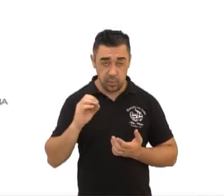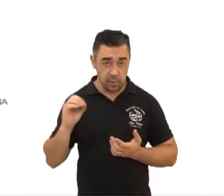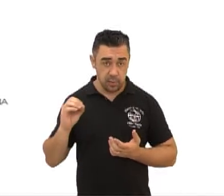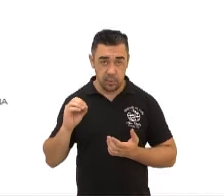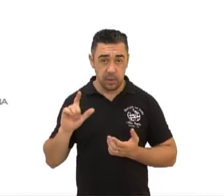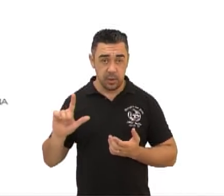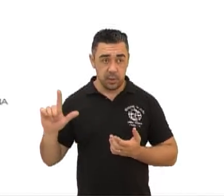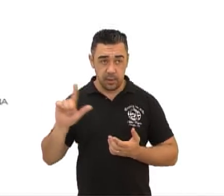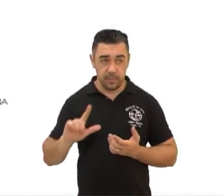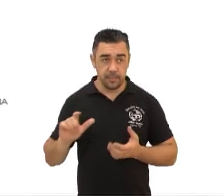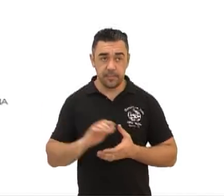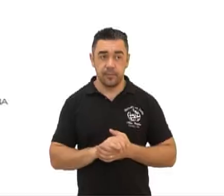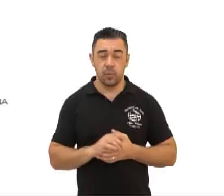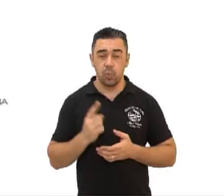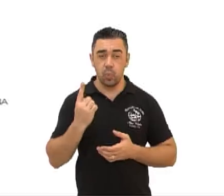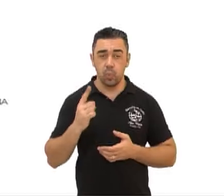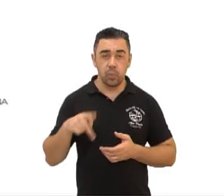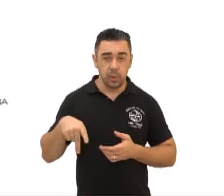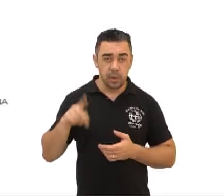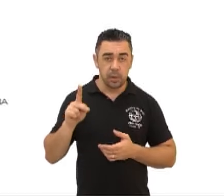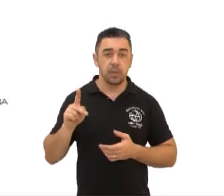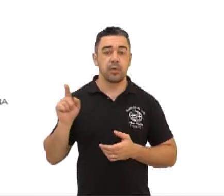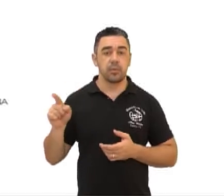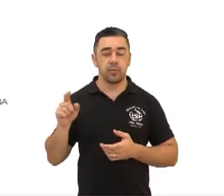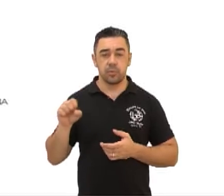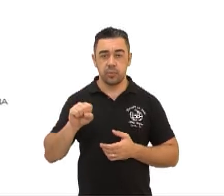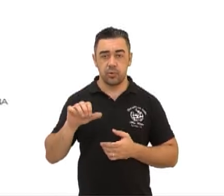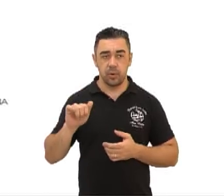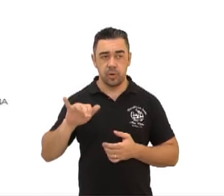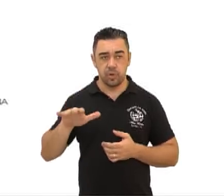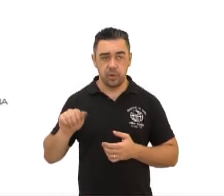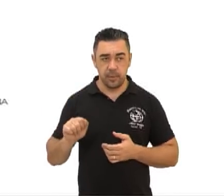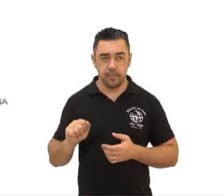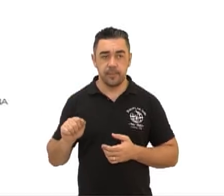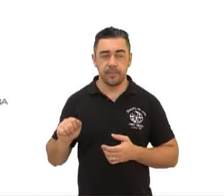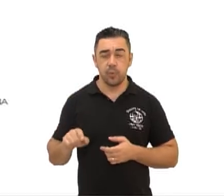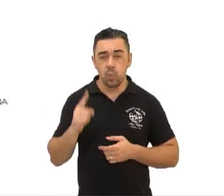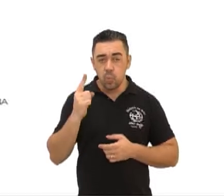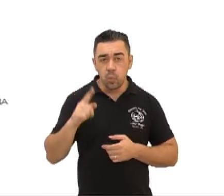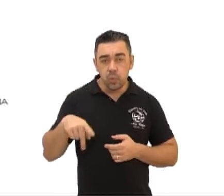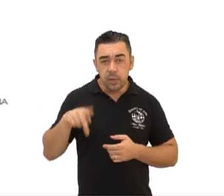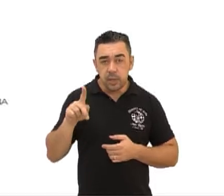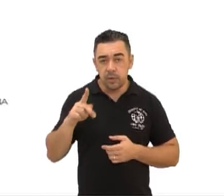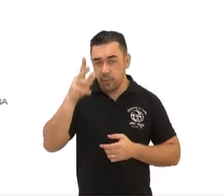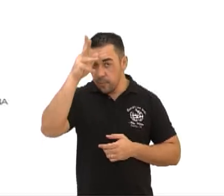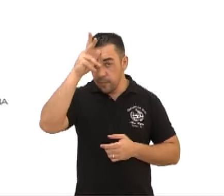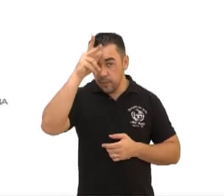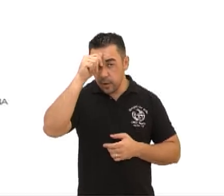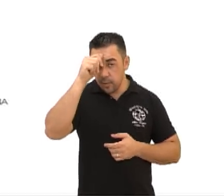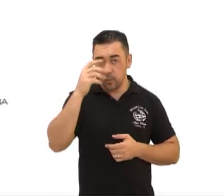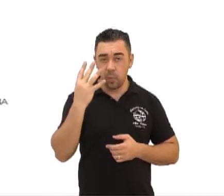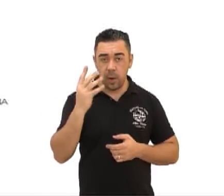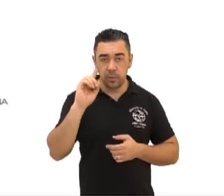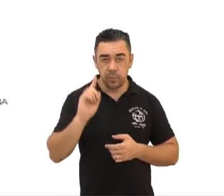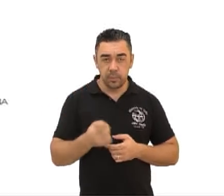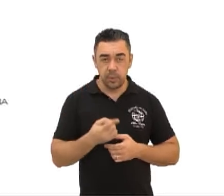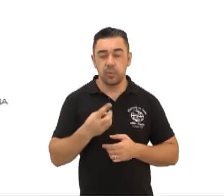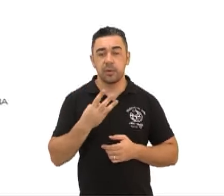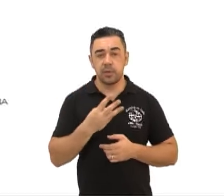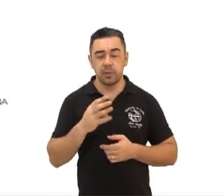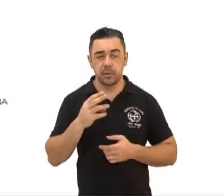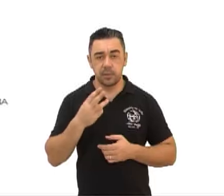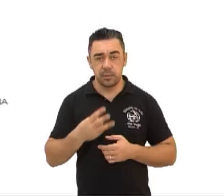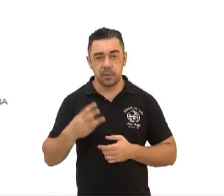soja, 2.145 litros de água. 1 quilo de carne de frango,